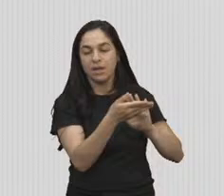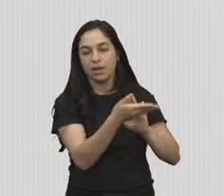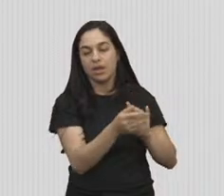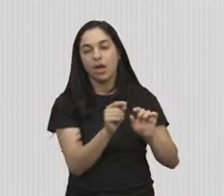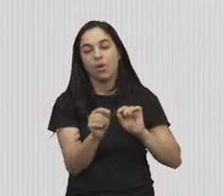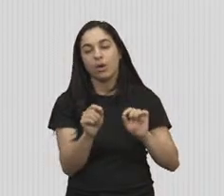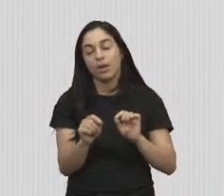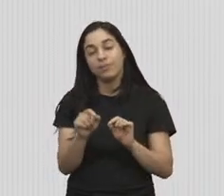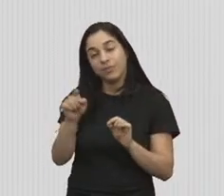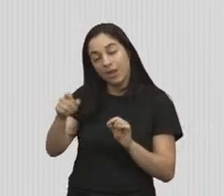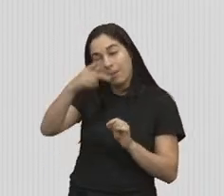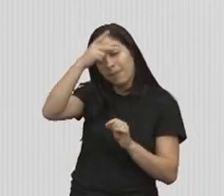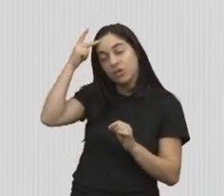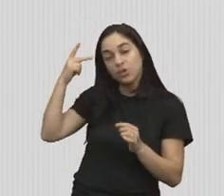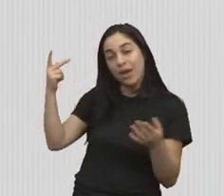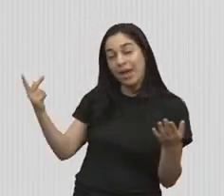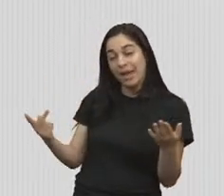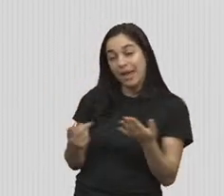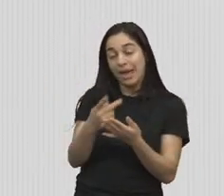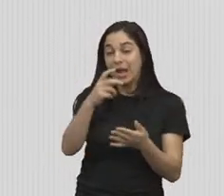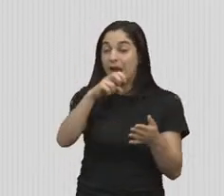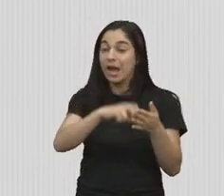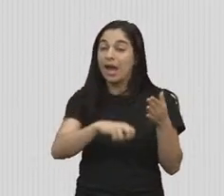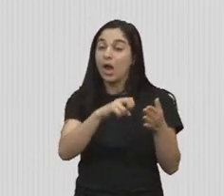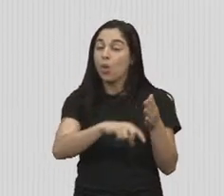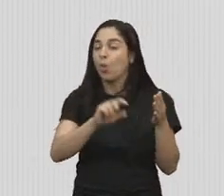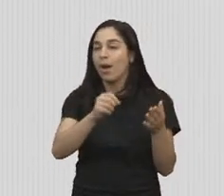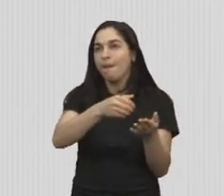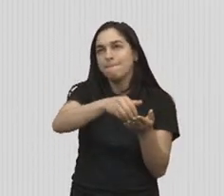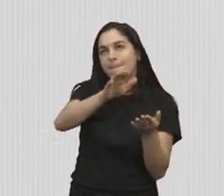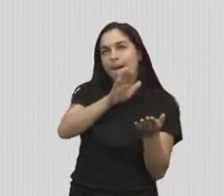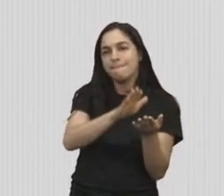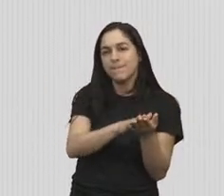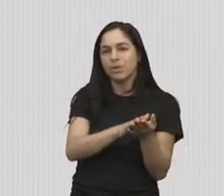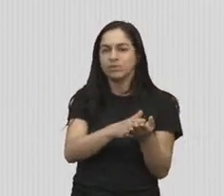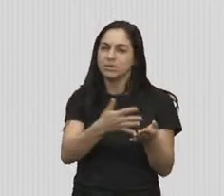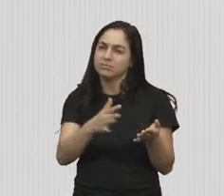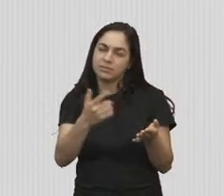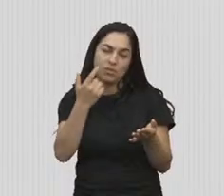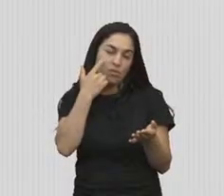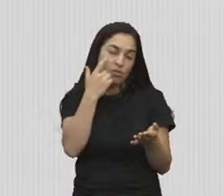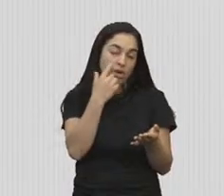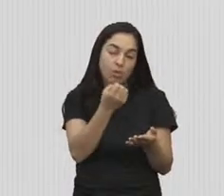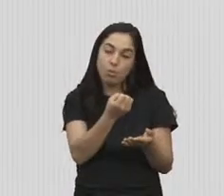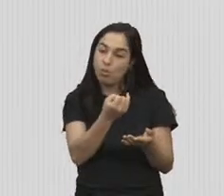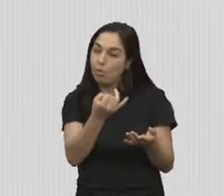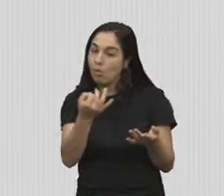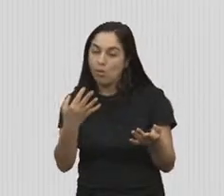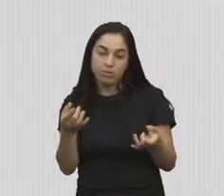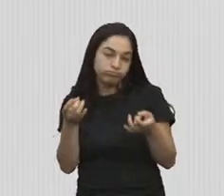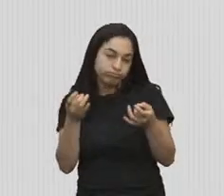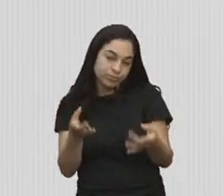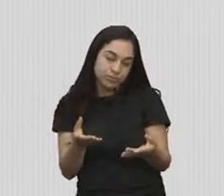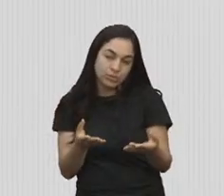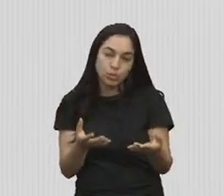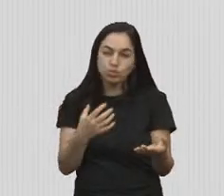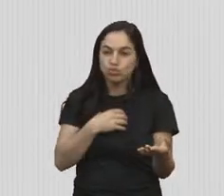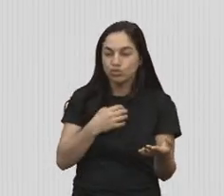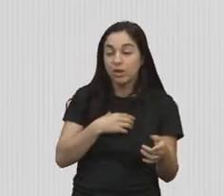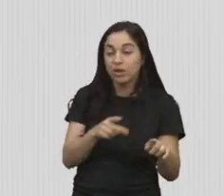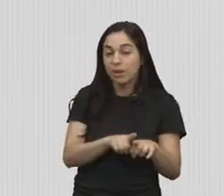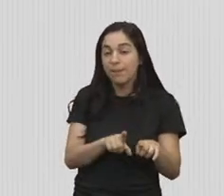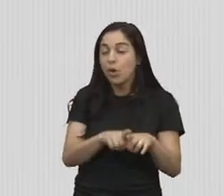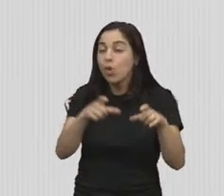seria uma multa financeira, que ela pode variar aí do tipo e da quantidade dos resíduos que foram depositados e do local